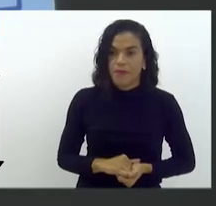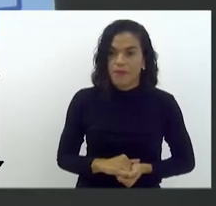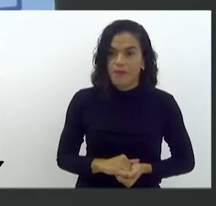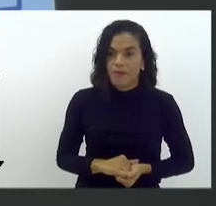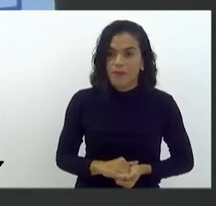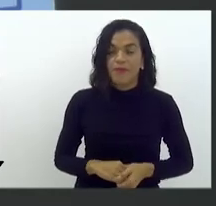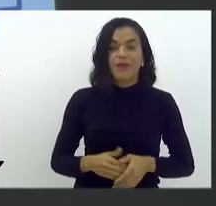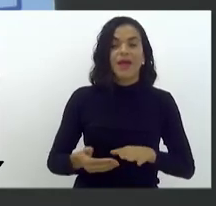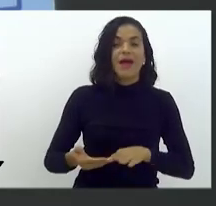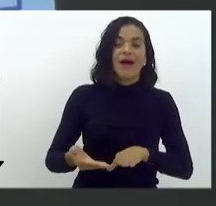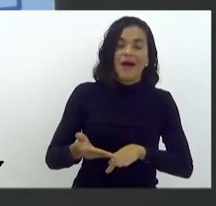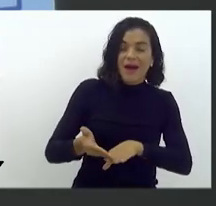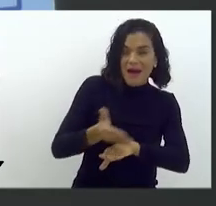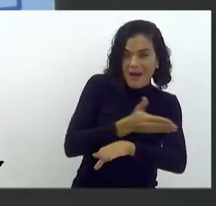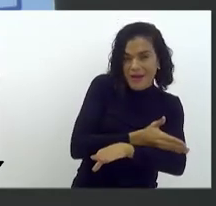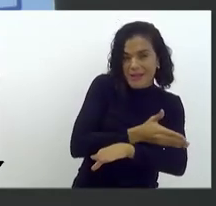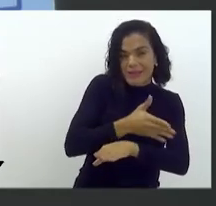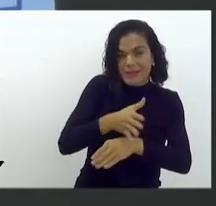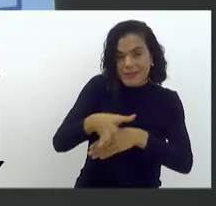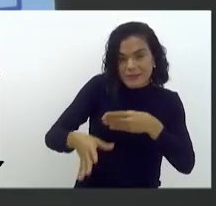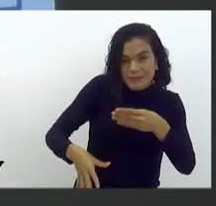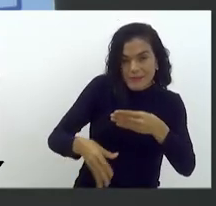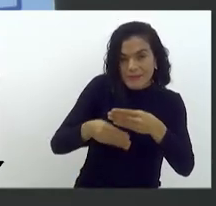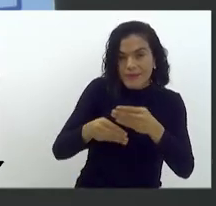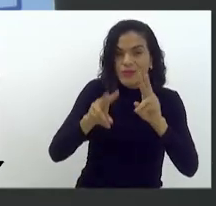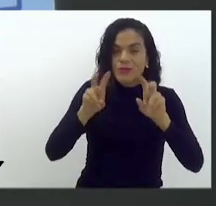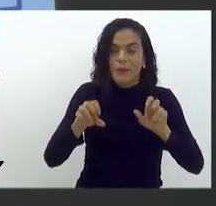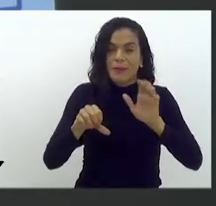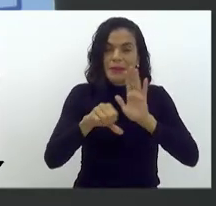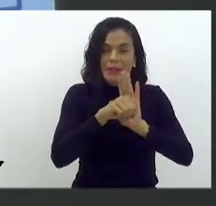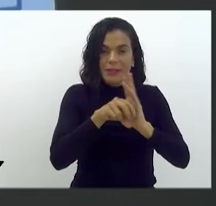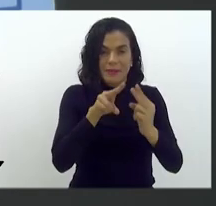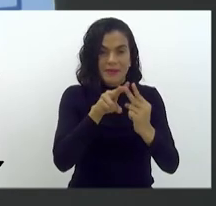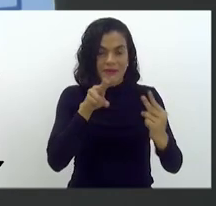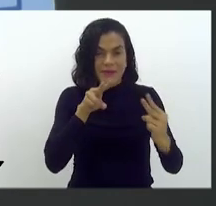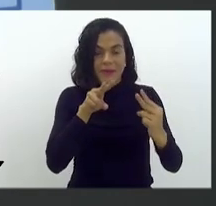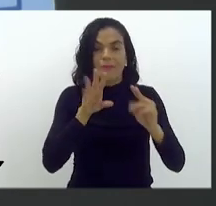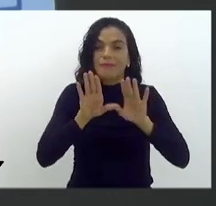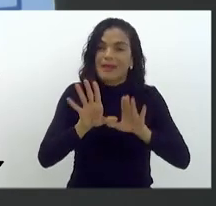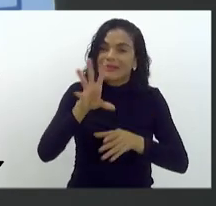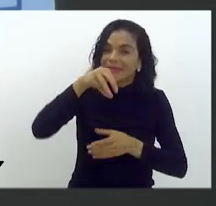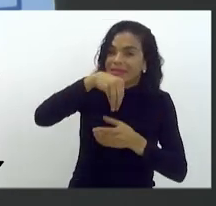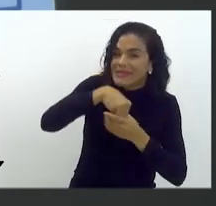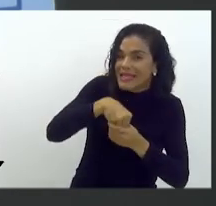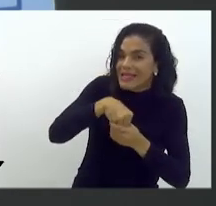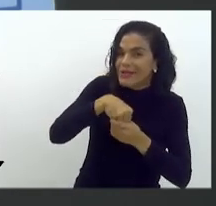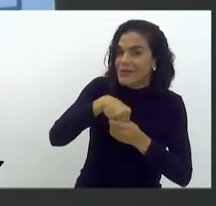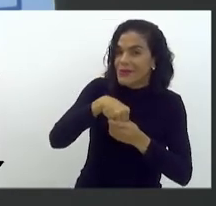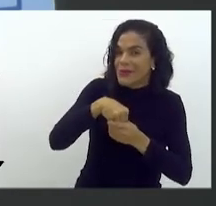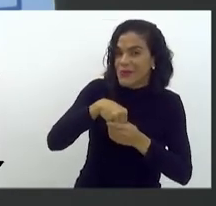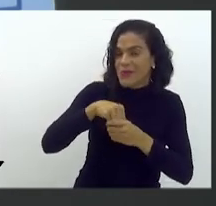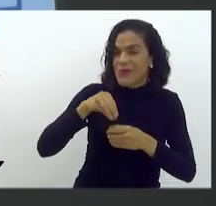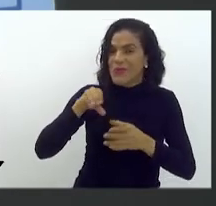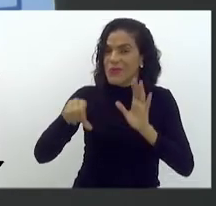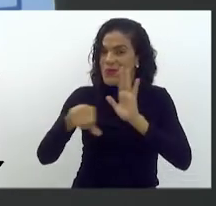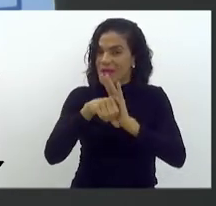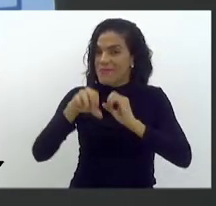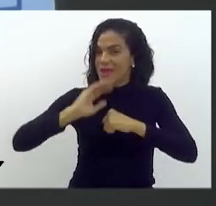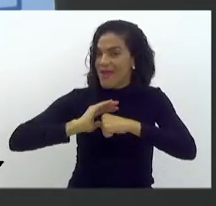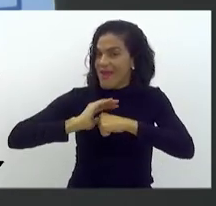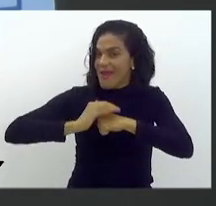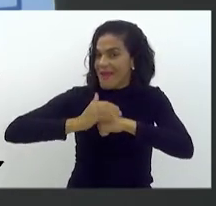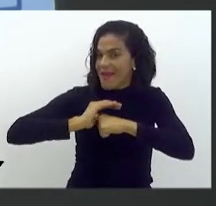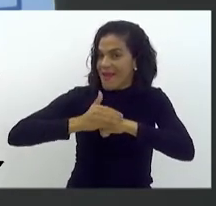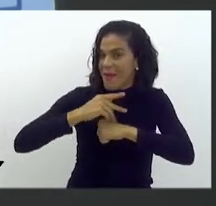antes de entrar a gente fala do crime cibernético só que dentro do crime de pedofilia a gente tem